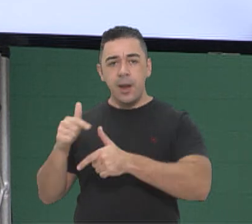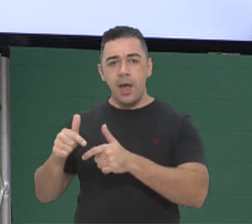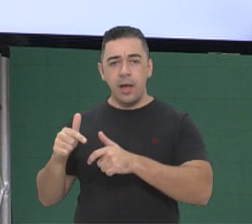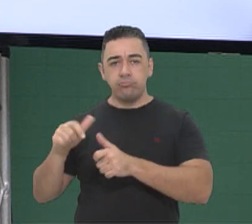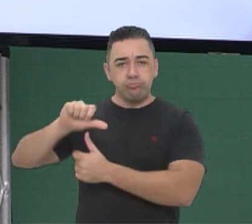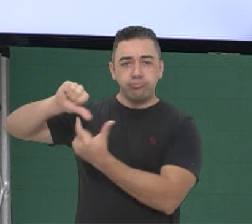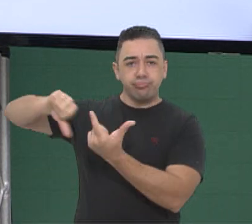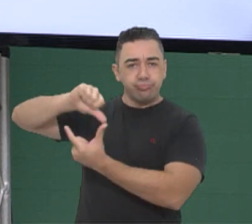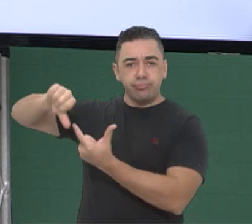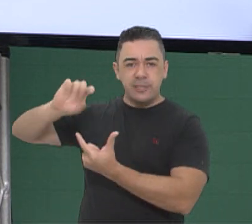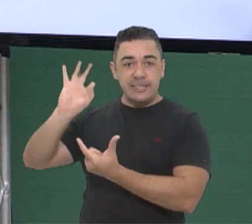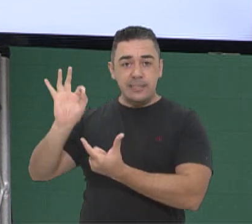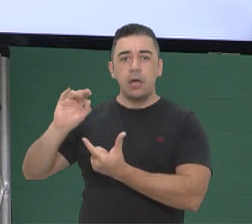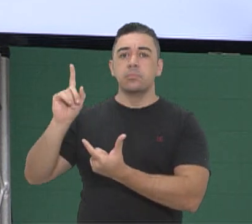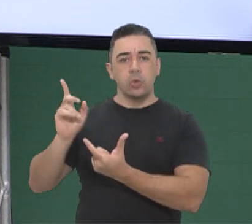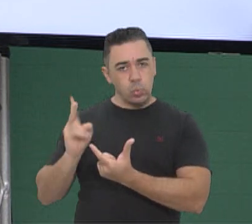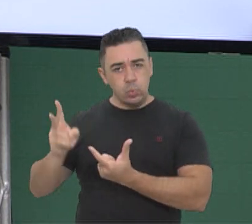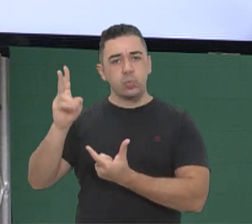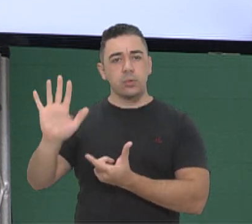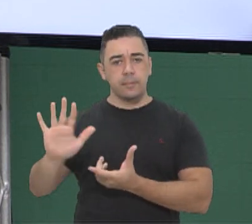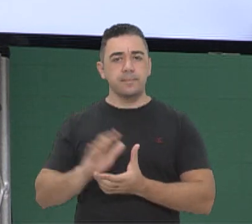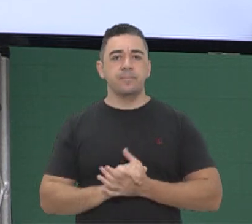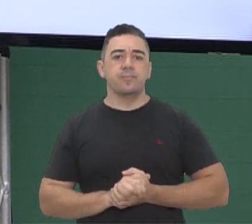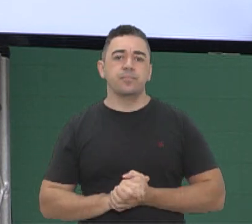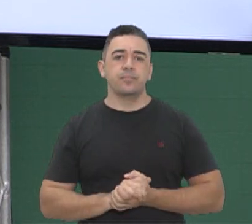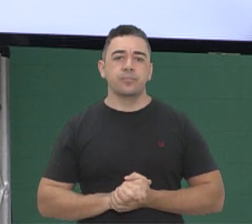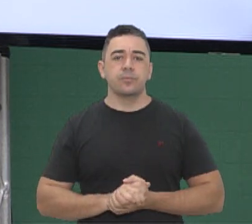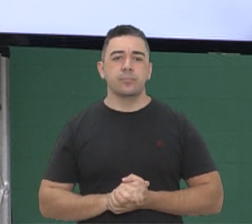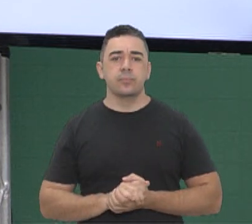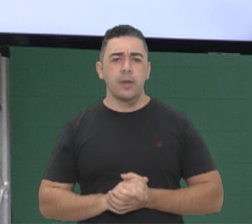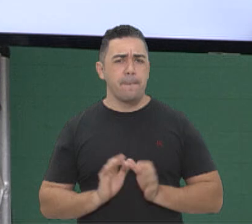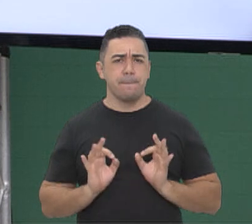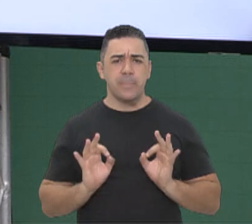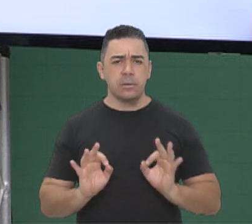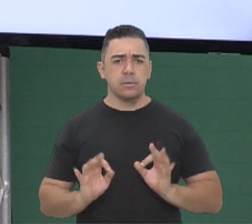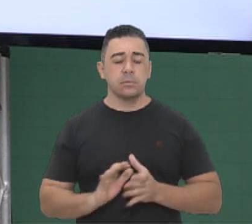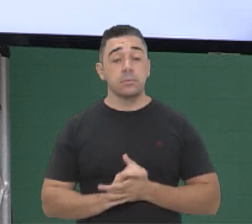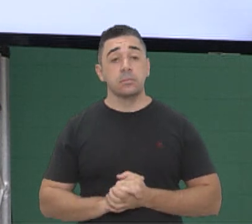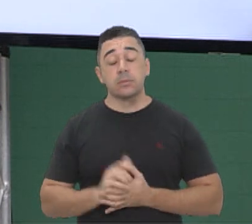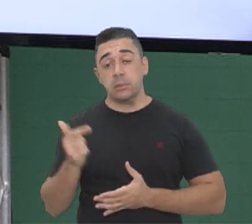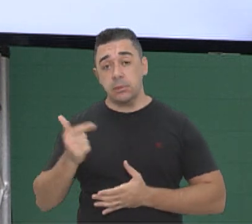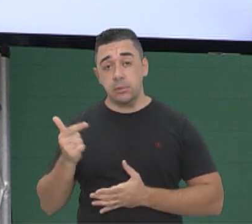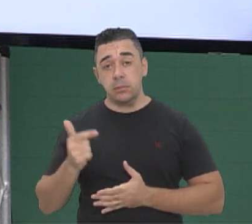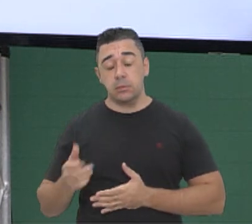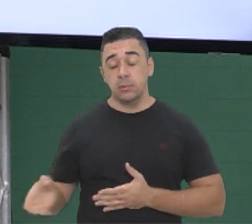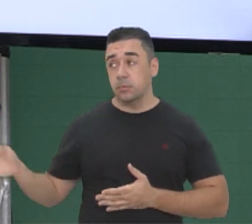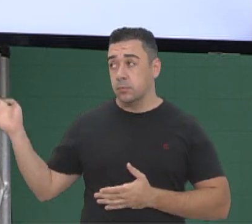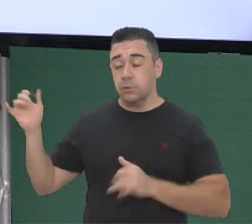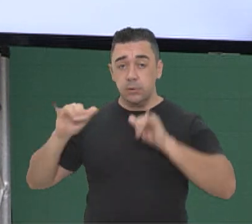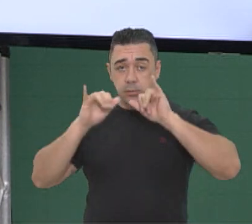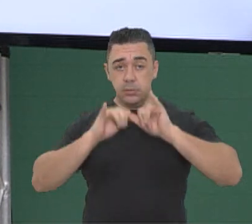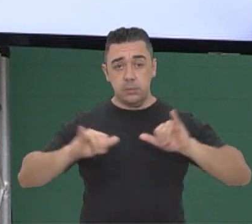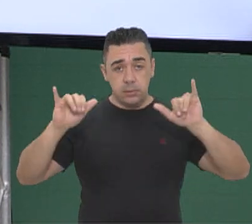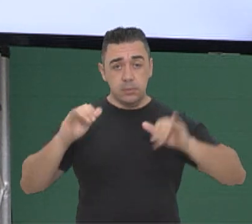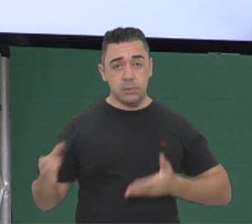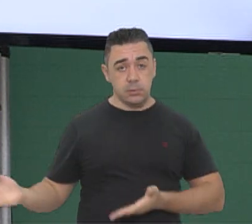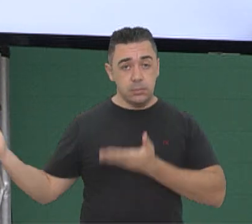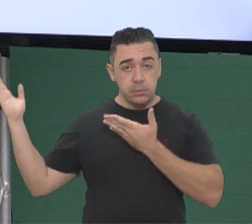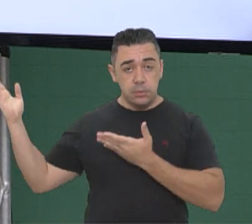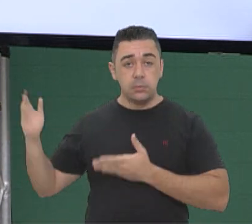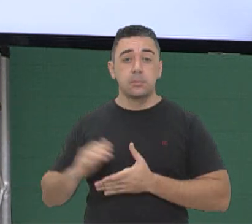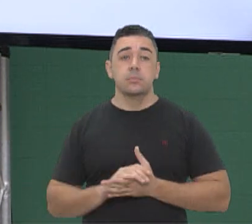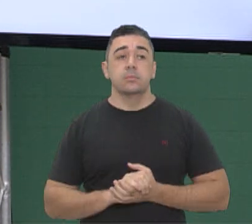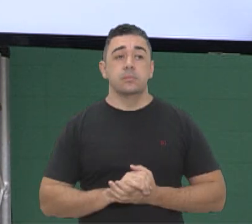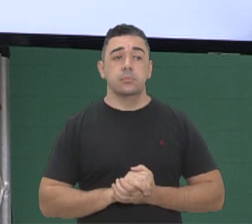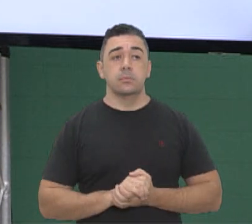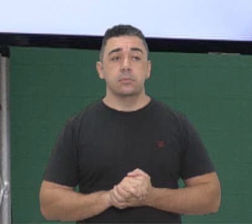está conjugado, está no infinitivo, lembram? Vão a trabalhar, perfeito. E o segundo titular aqui que nós temos a manchete.